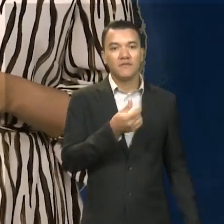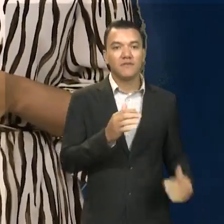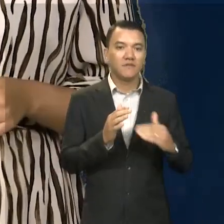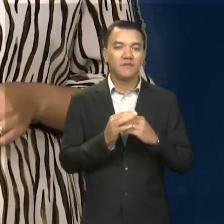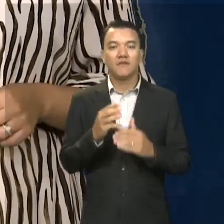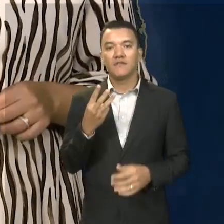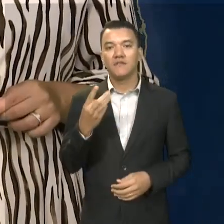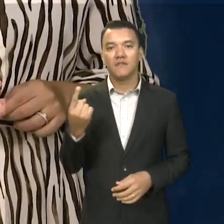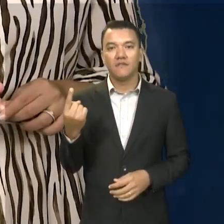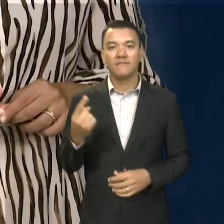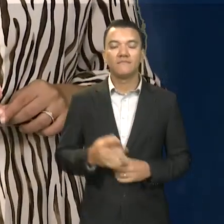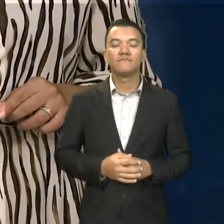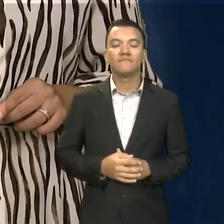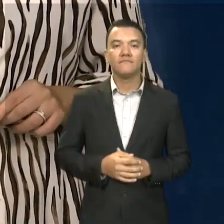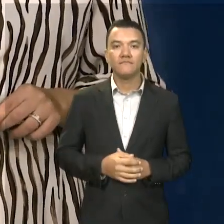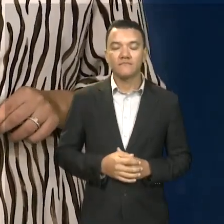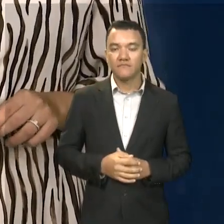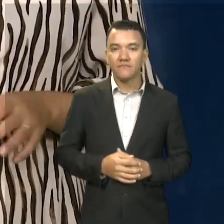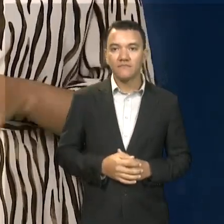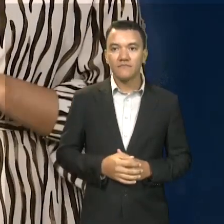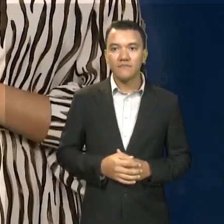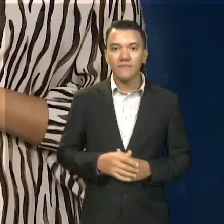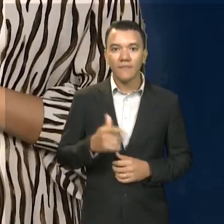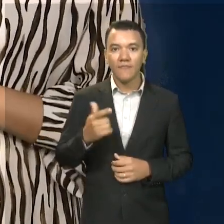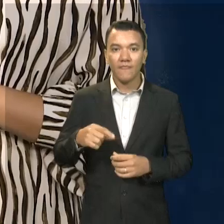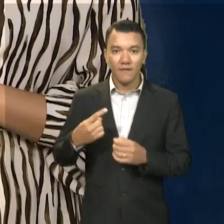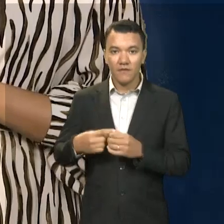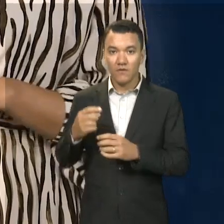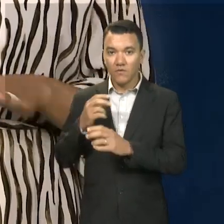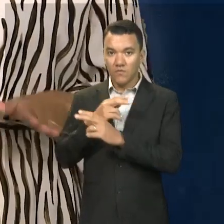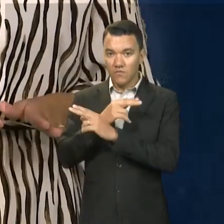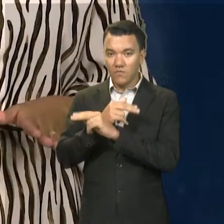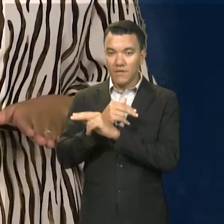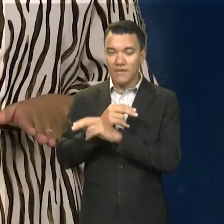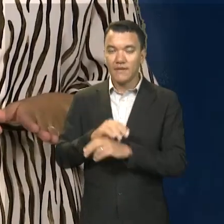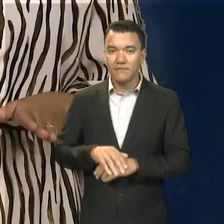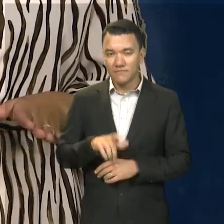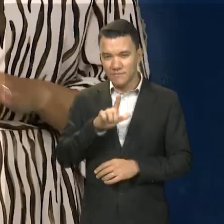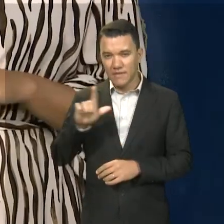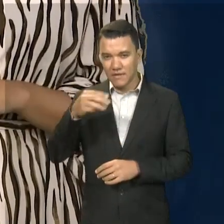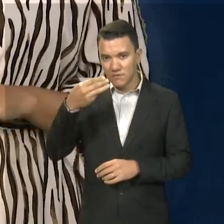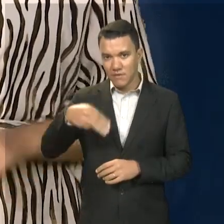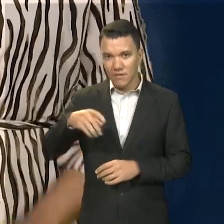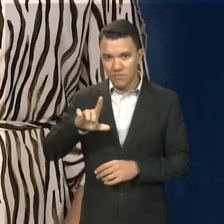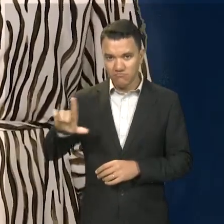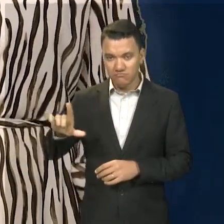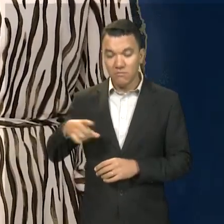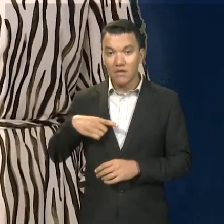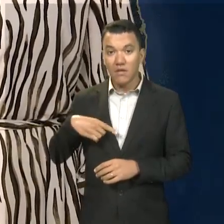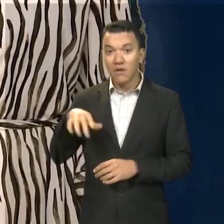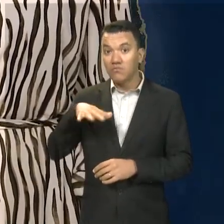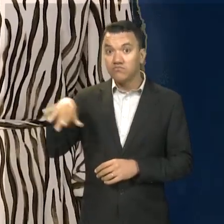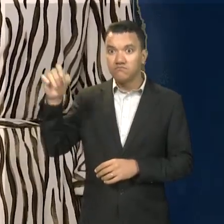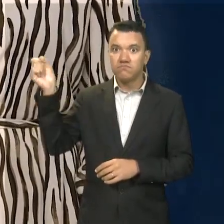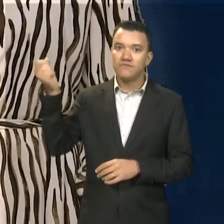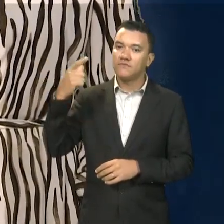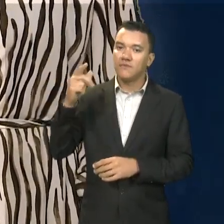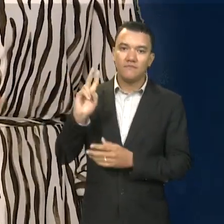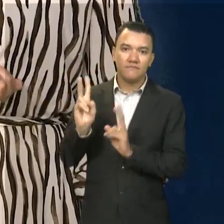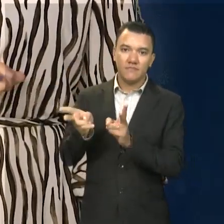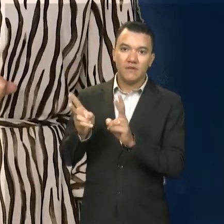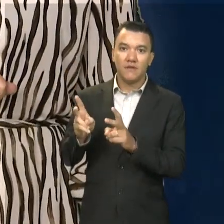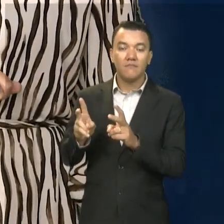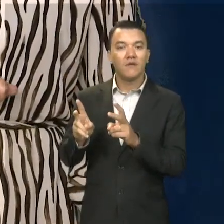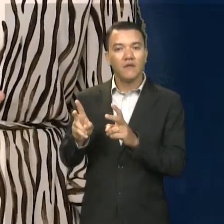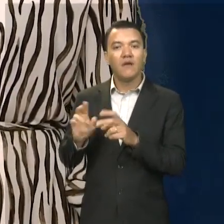até os 31 graus. Já em Coelho Neto, região leste maranhense, o sol deve prevalecer lá na região. À noite que o tempo fica